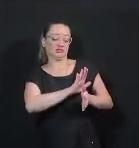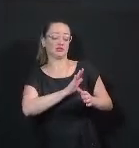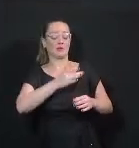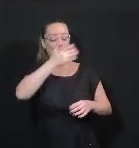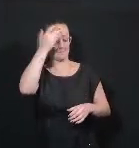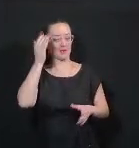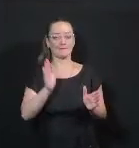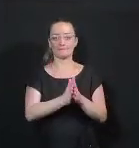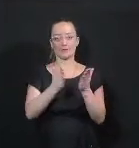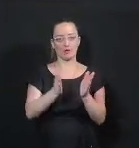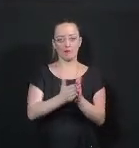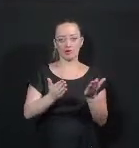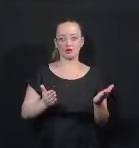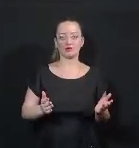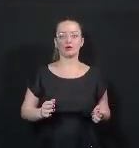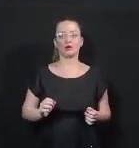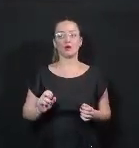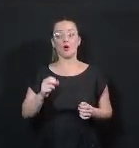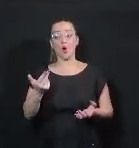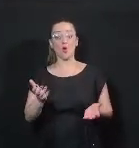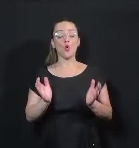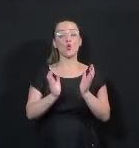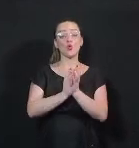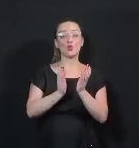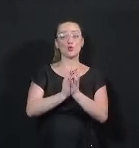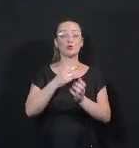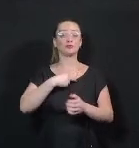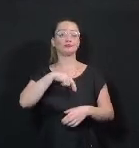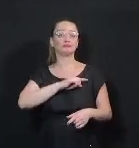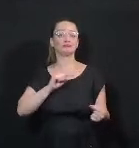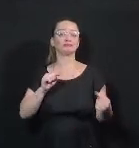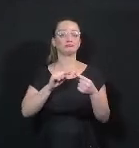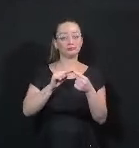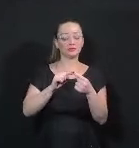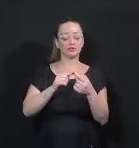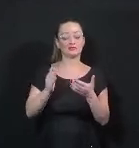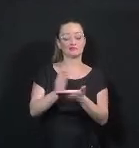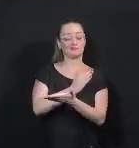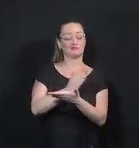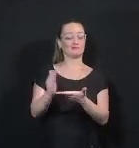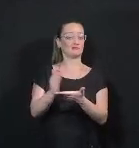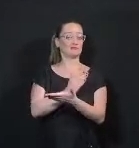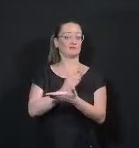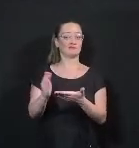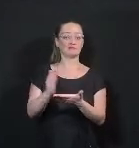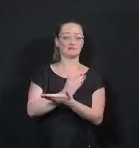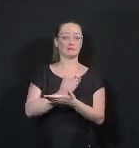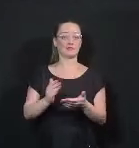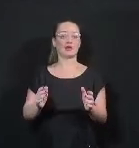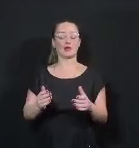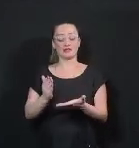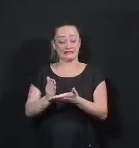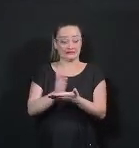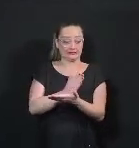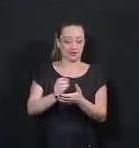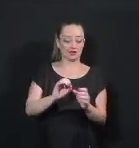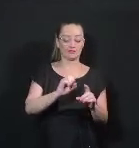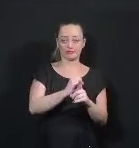pobres, né, ou os grupos religiosos que separam muito a sociedade,